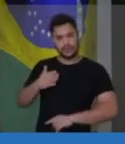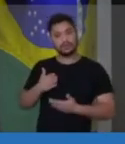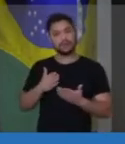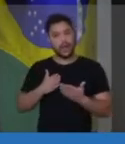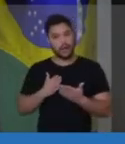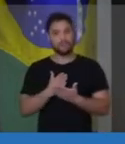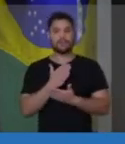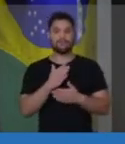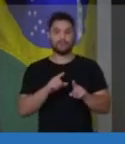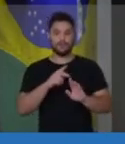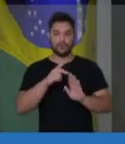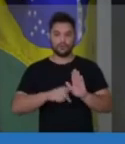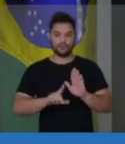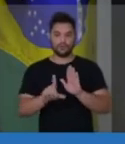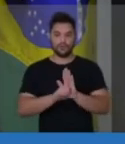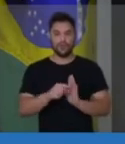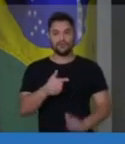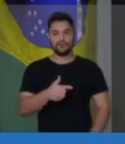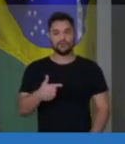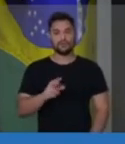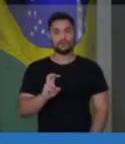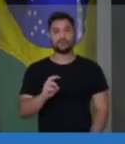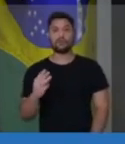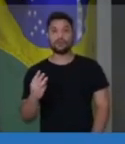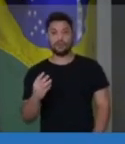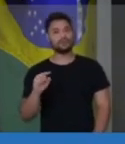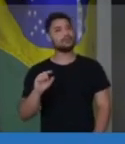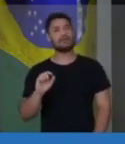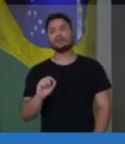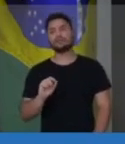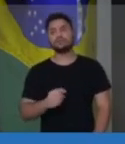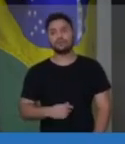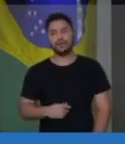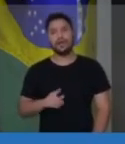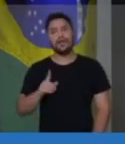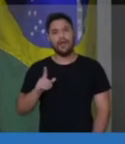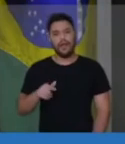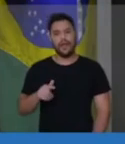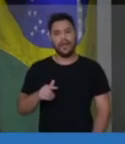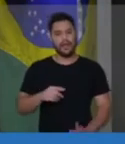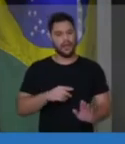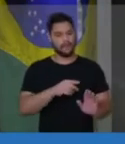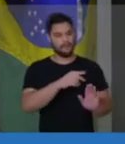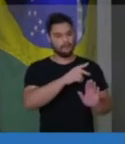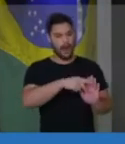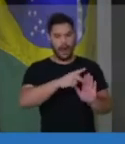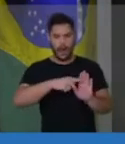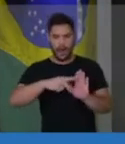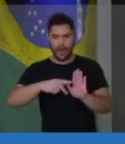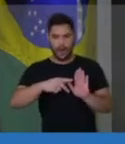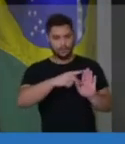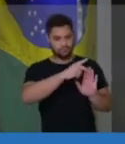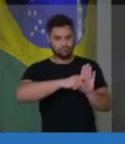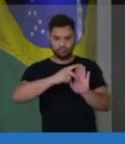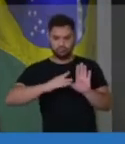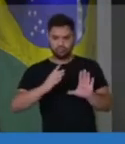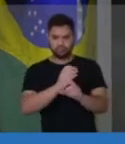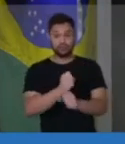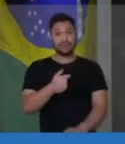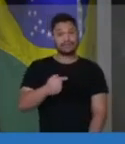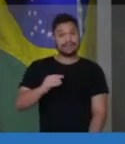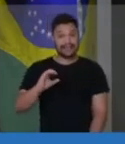aprovou também o projeto de lei 2253, que na verdade era um conglomerado de mais de 70 propostas que tratavam do